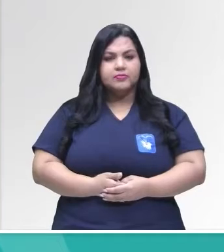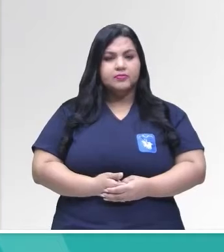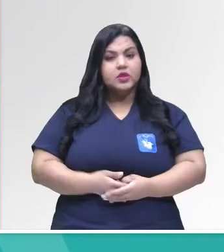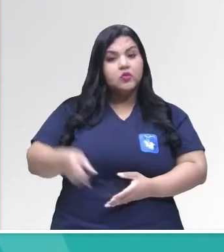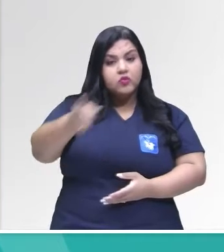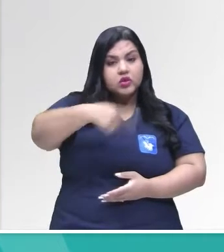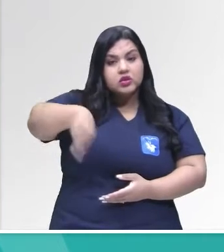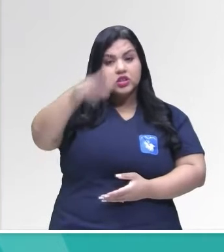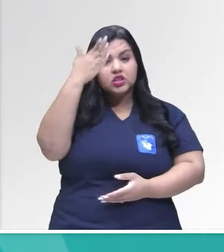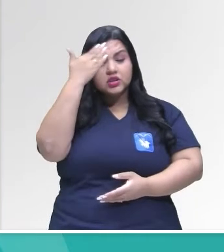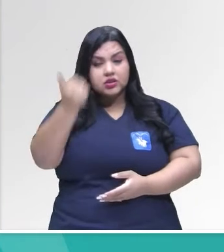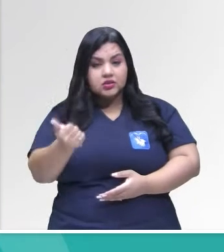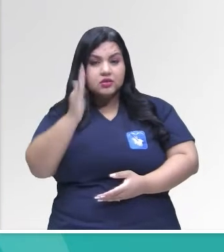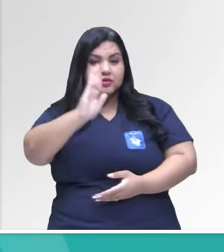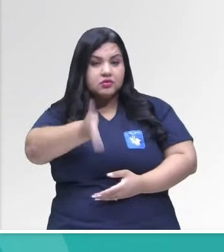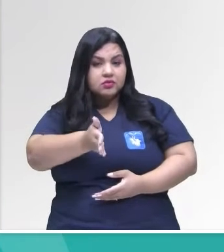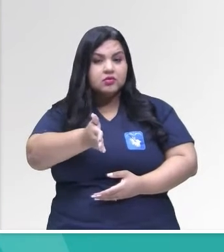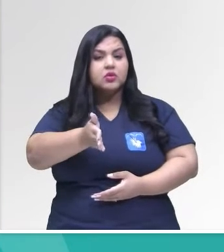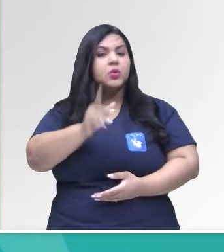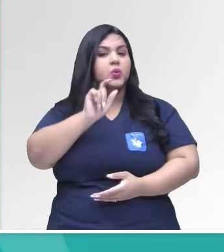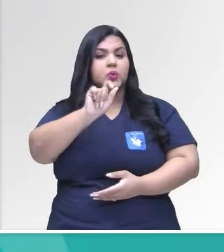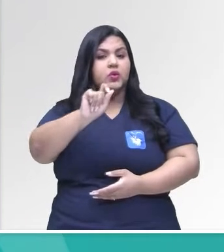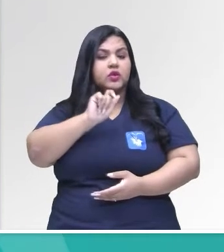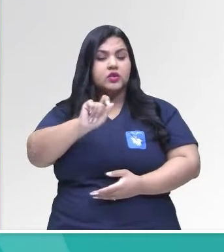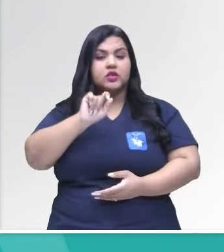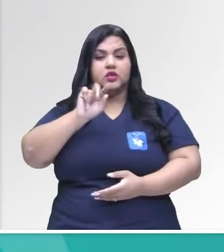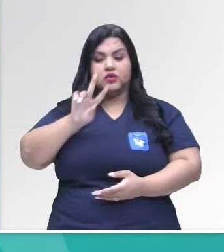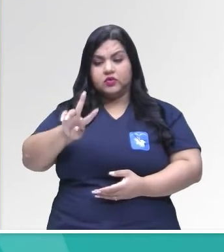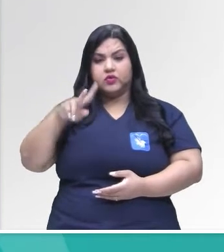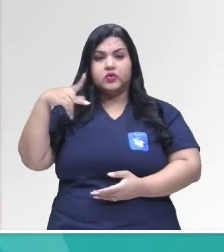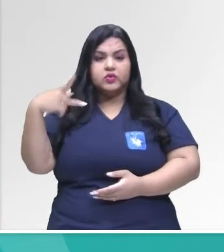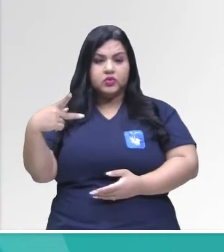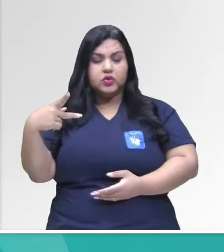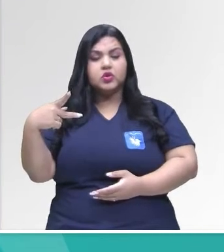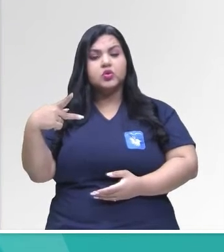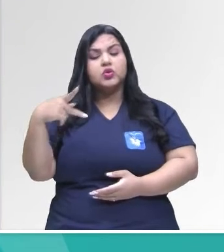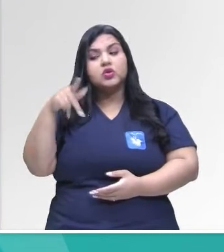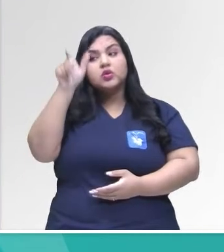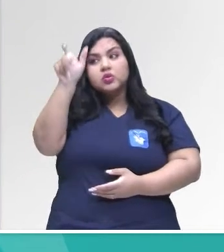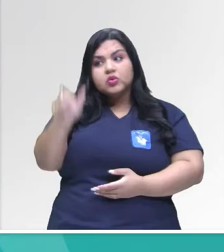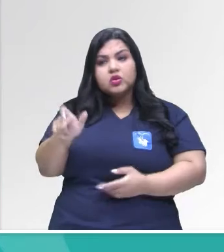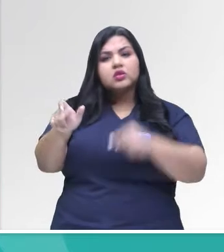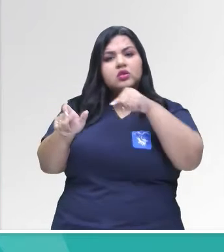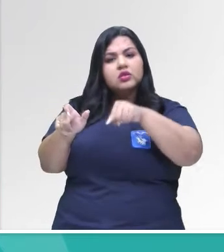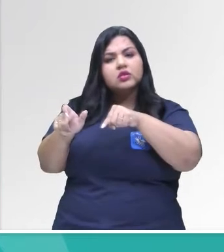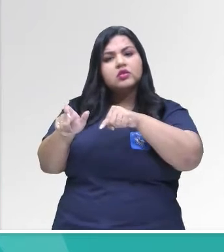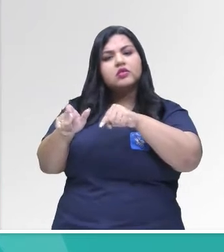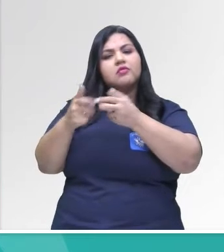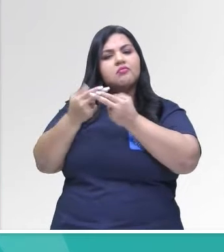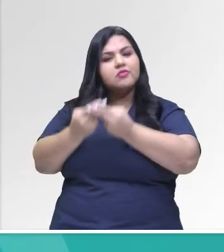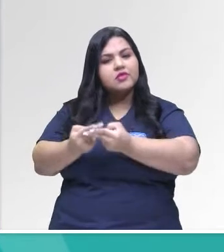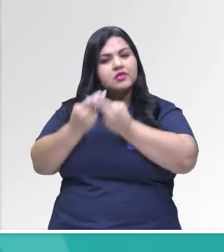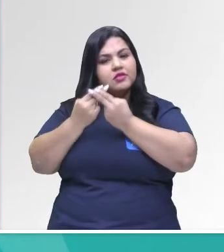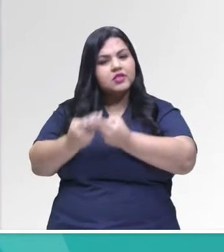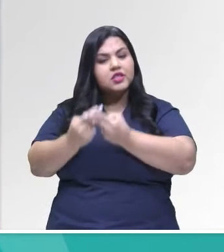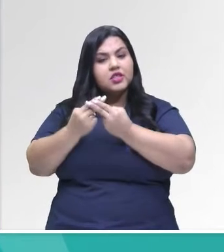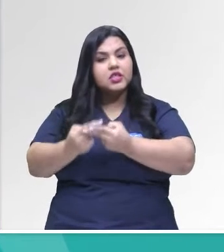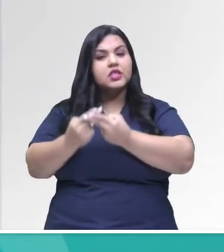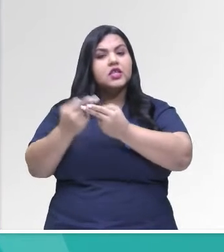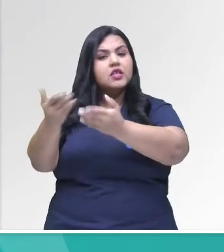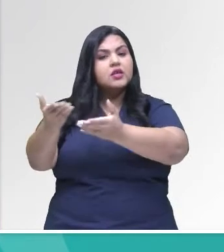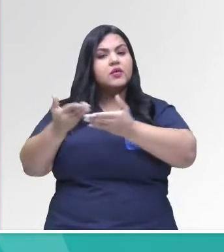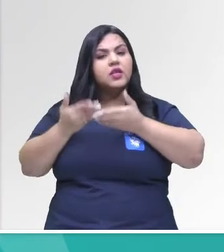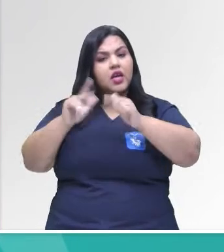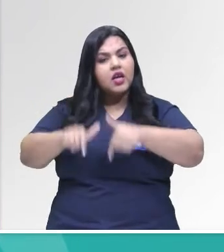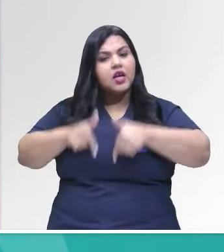Vocês já sabem que na voz passiva o sujeito é paciente, recebendo a